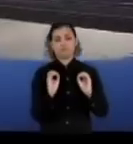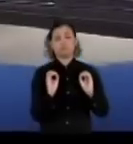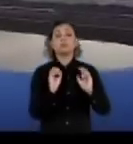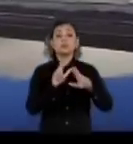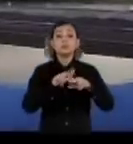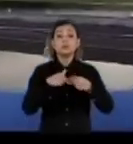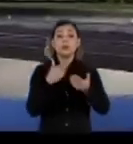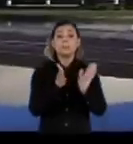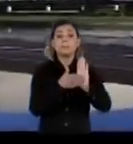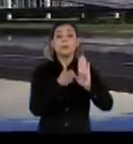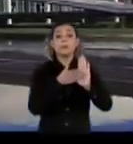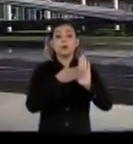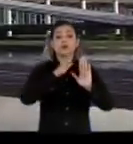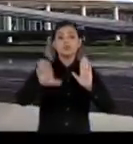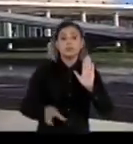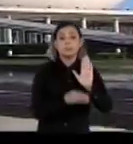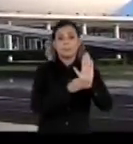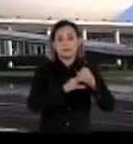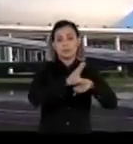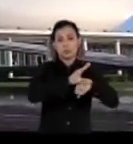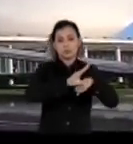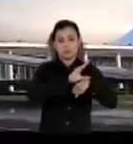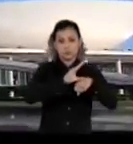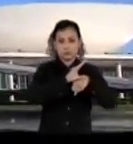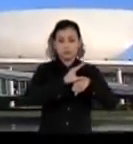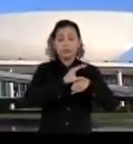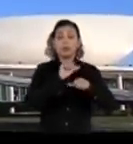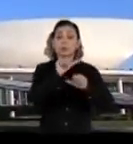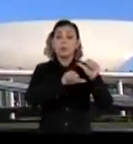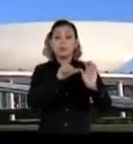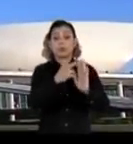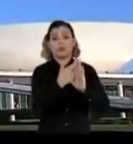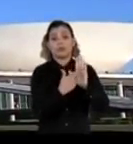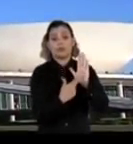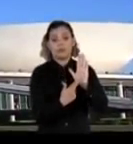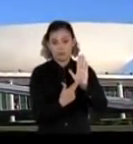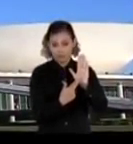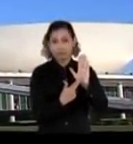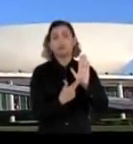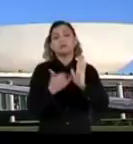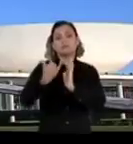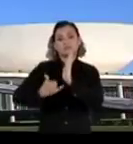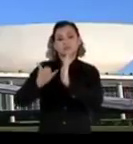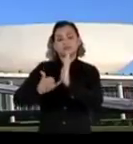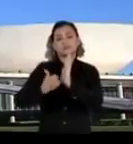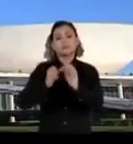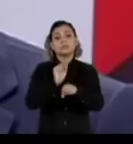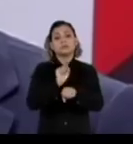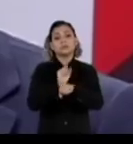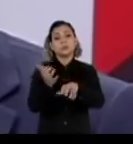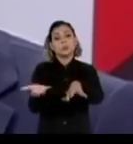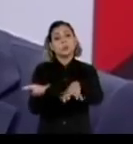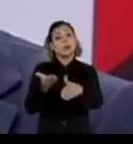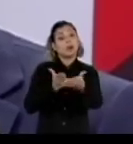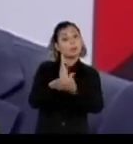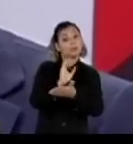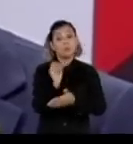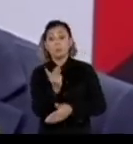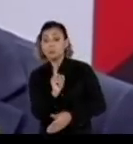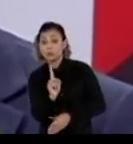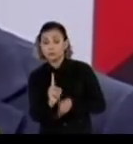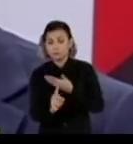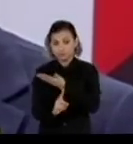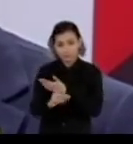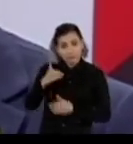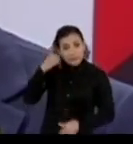incluída na proposta de emenda à Constituição que altera regras fiscais e está em tramitação no Congresso. De autoria